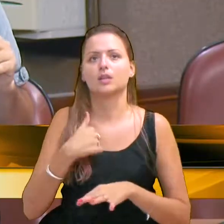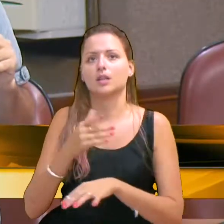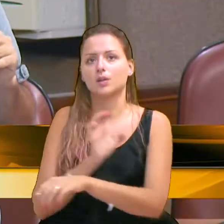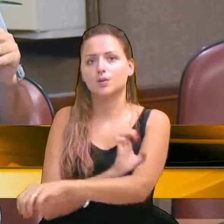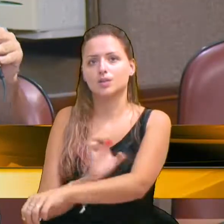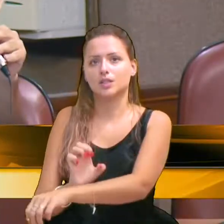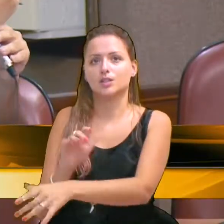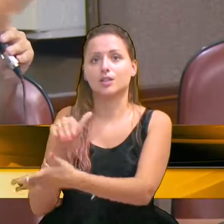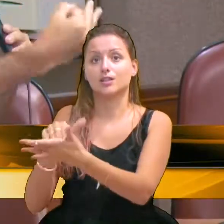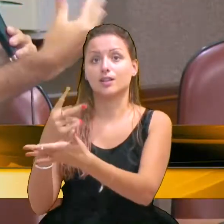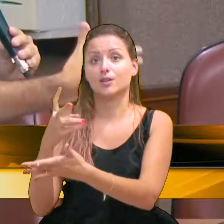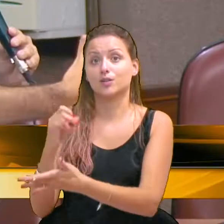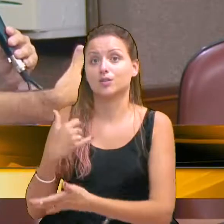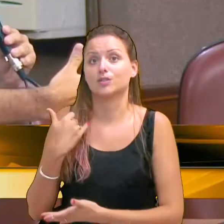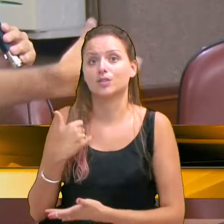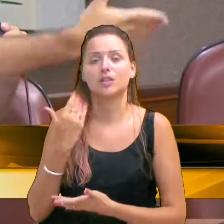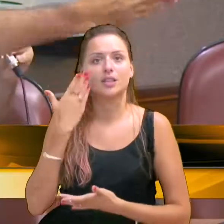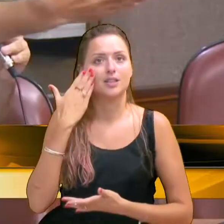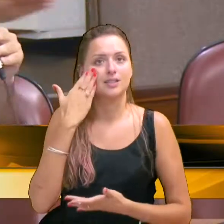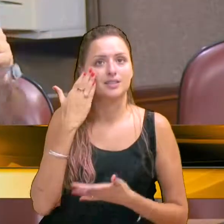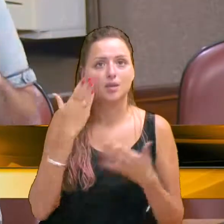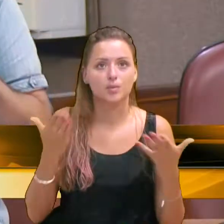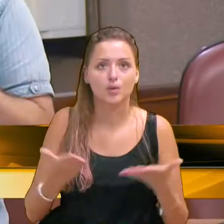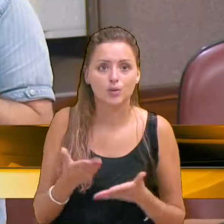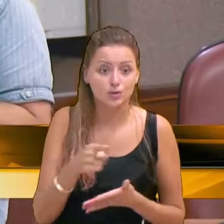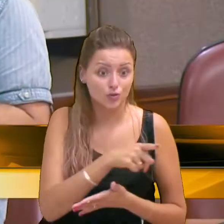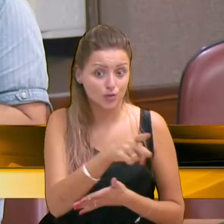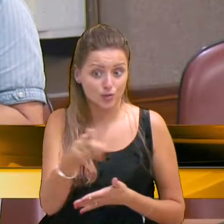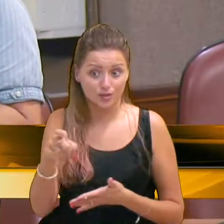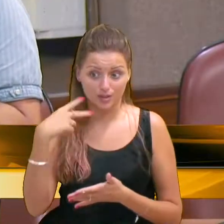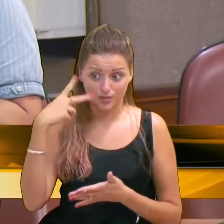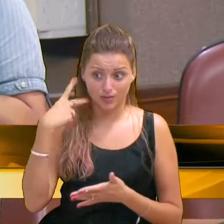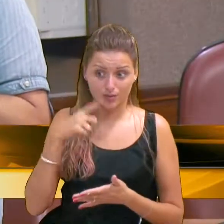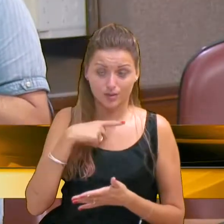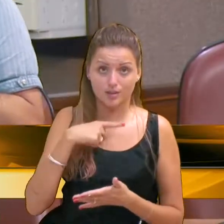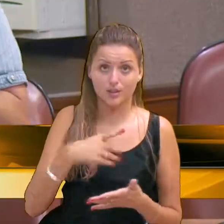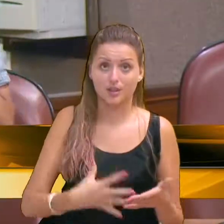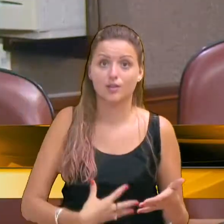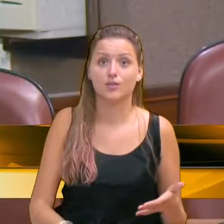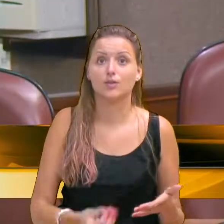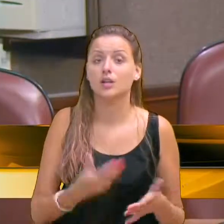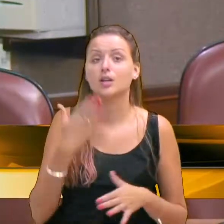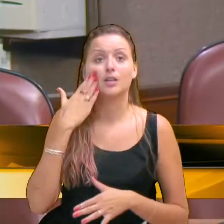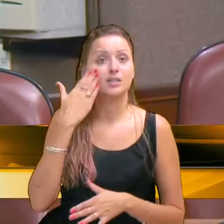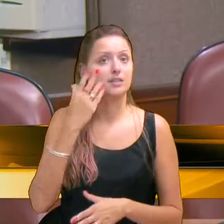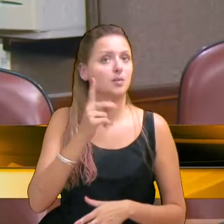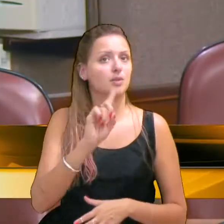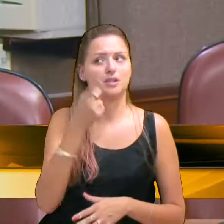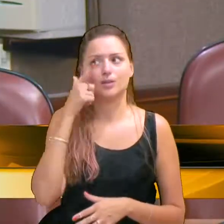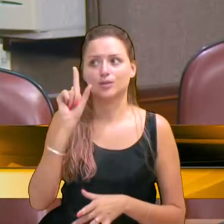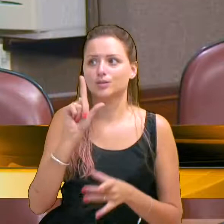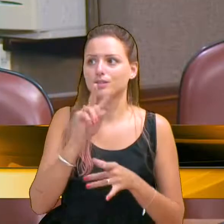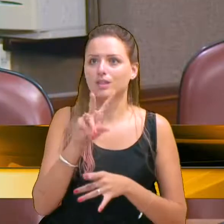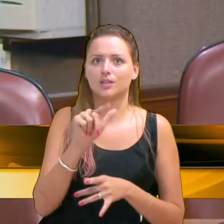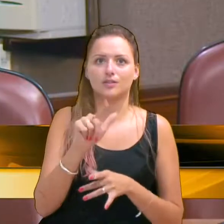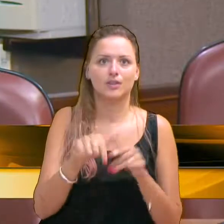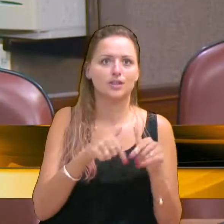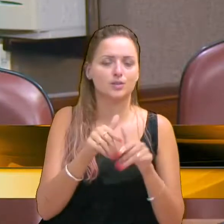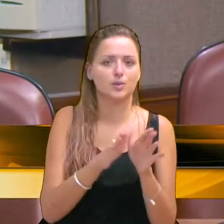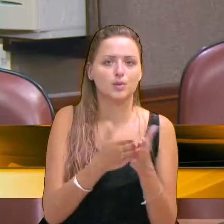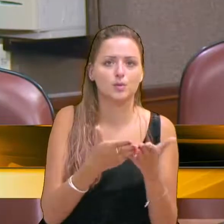20 anos, e hoje a gente sabe a realidade dos jovens, vocês, vereadores que têm filhos, sabe que nós não conseguimos empregos de carteira assinada.